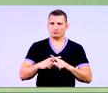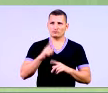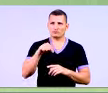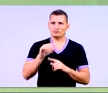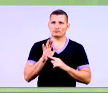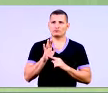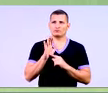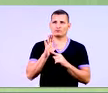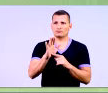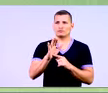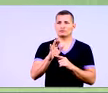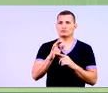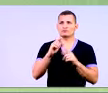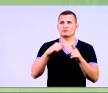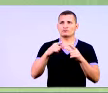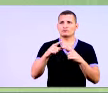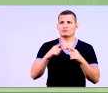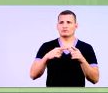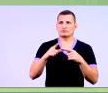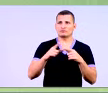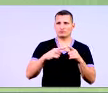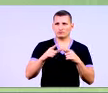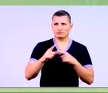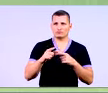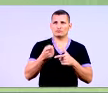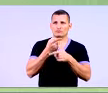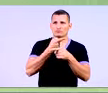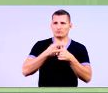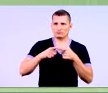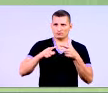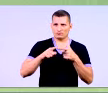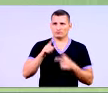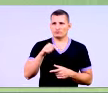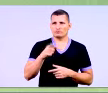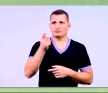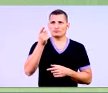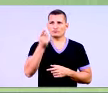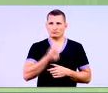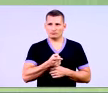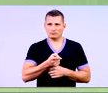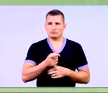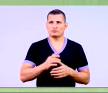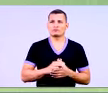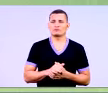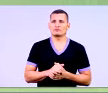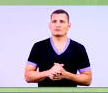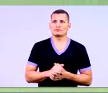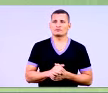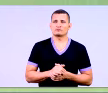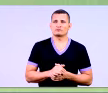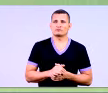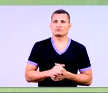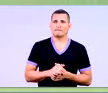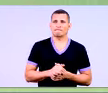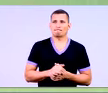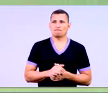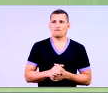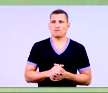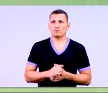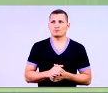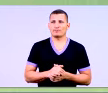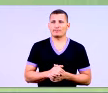ela é representada por um asterisco e a operação de divisão por uma barra para que eu